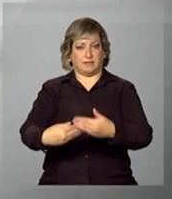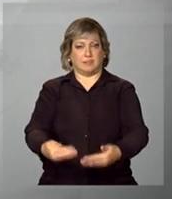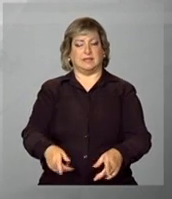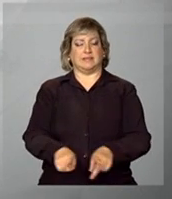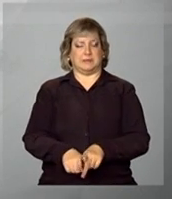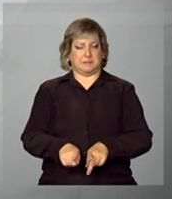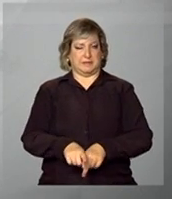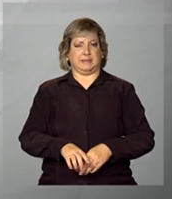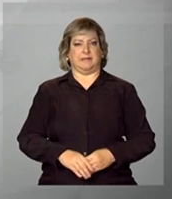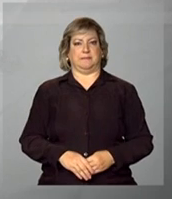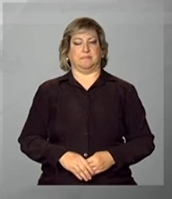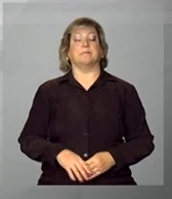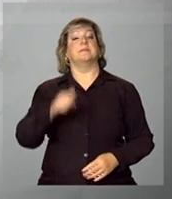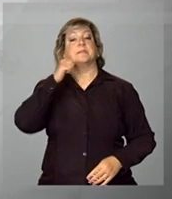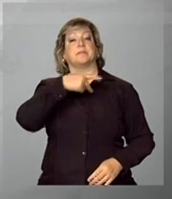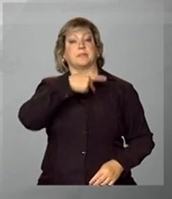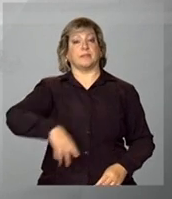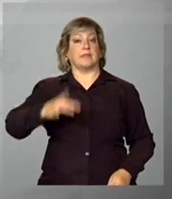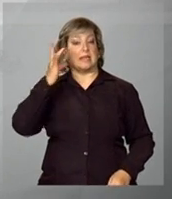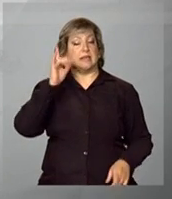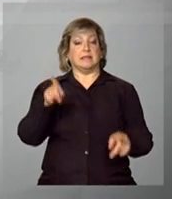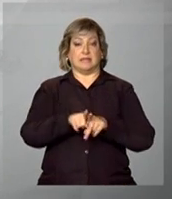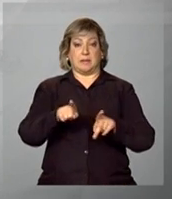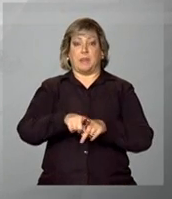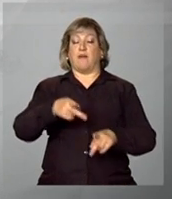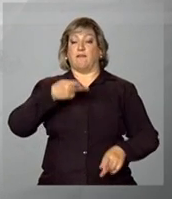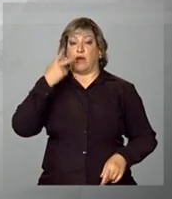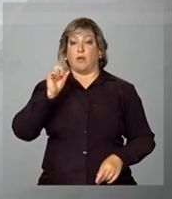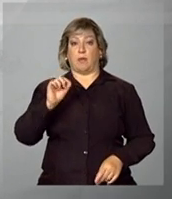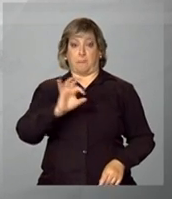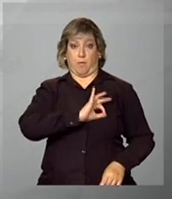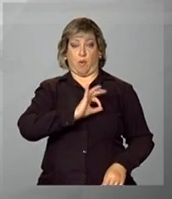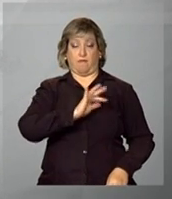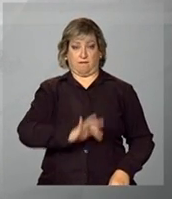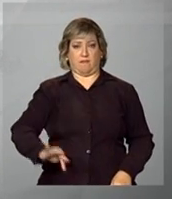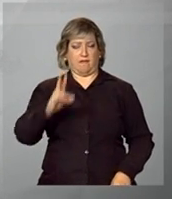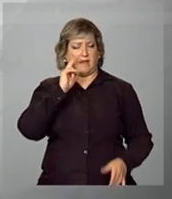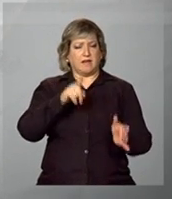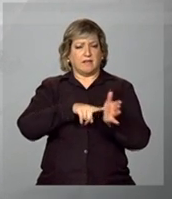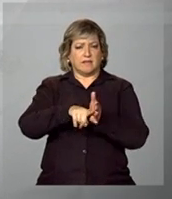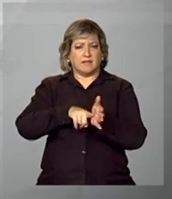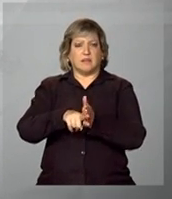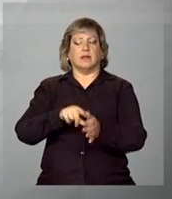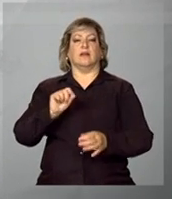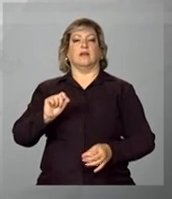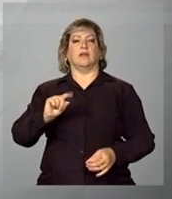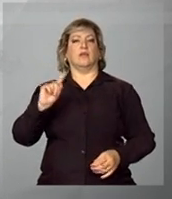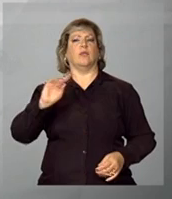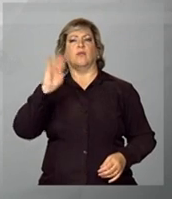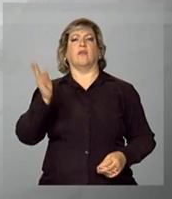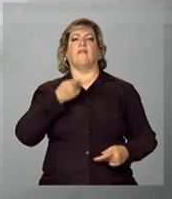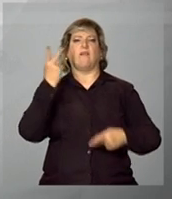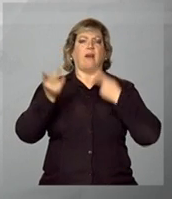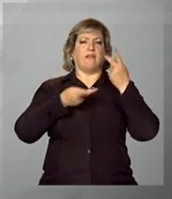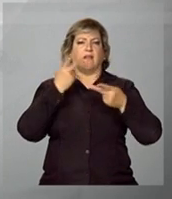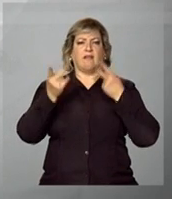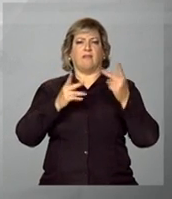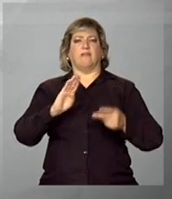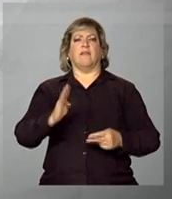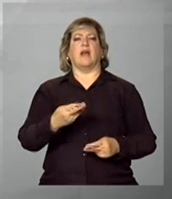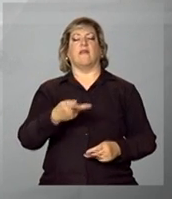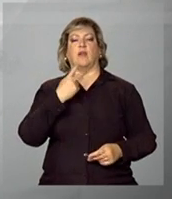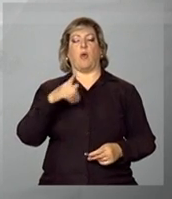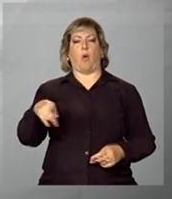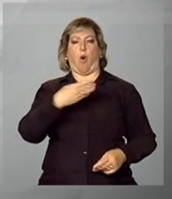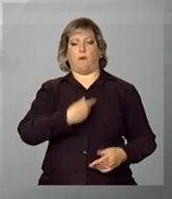A presidenta Dilma Rousseff disse também que a Polícia Federal vai investigar o falso boato de que o governo não pagaria o Bolsa Família.